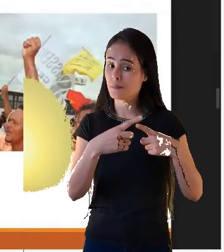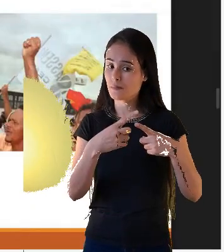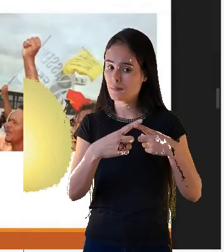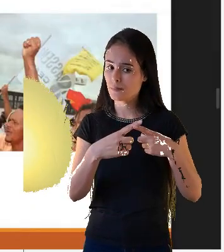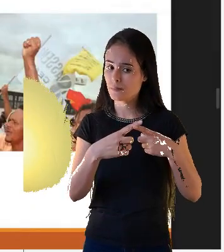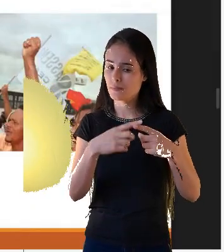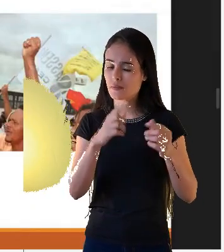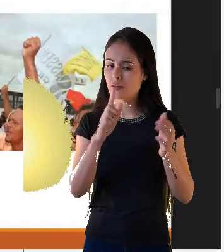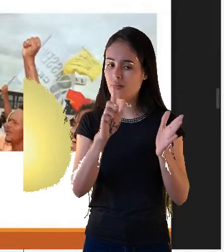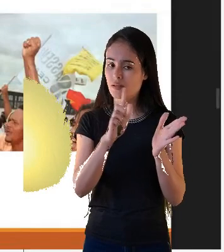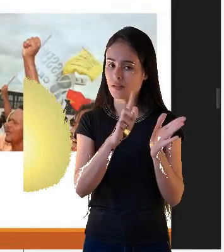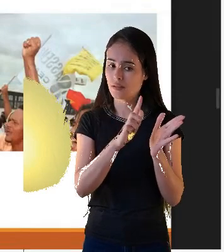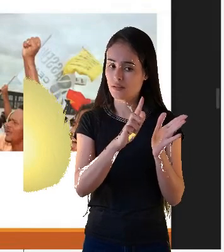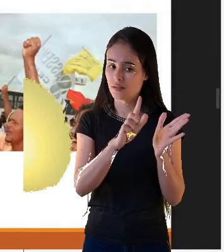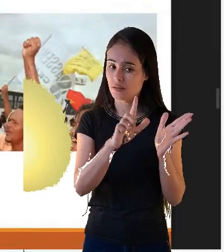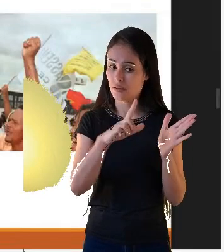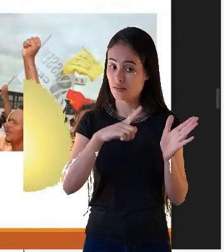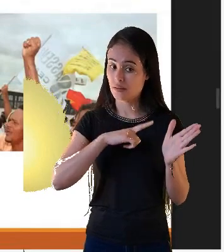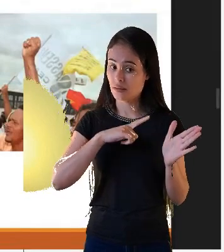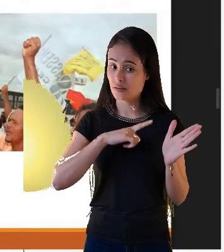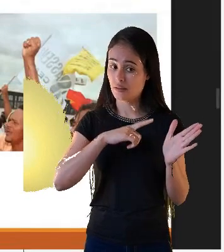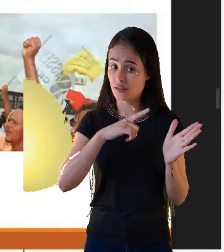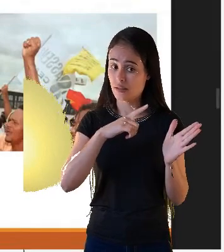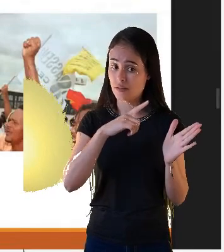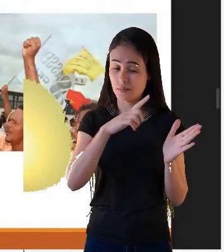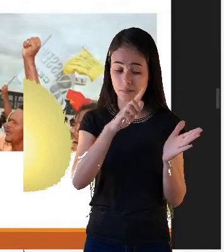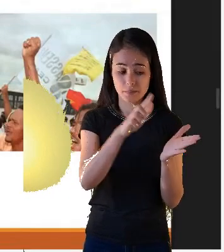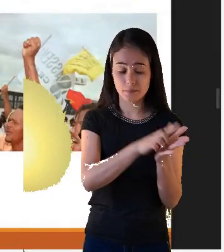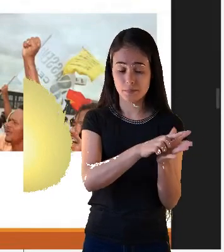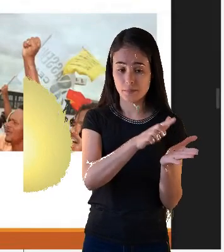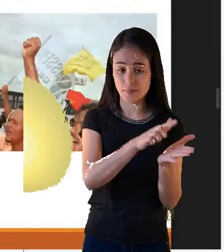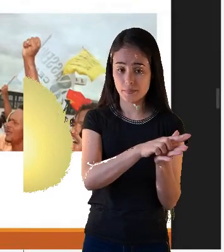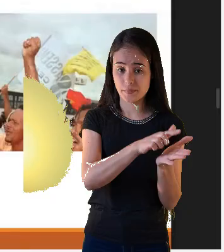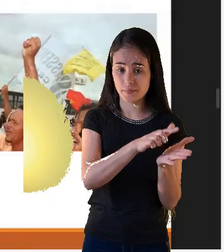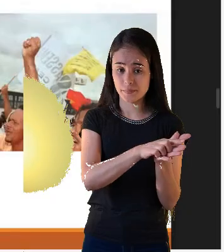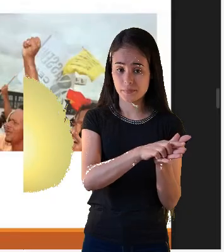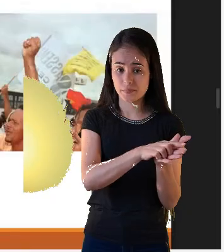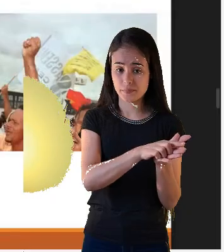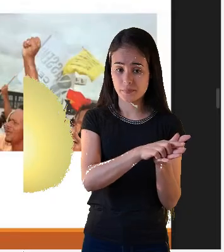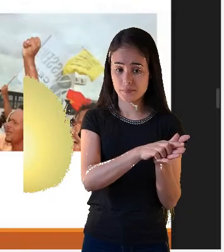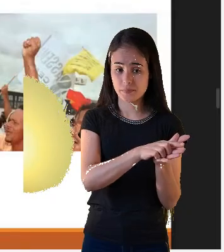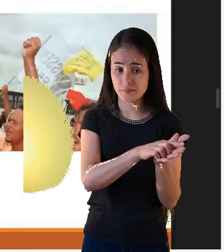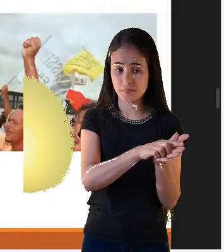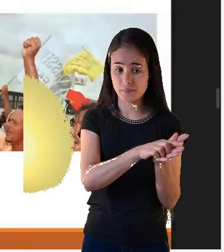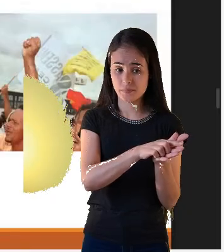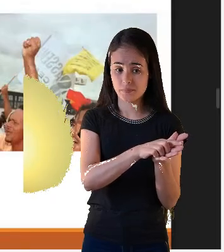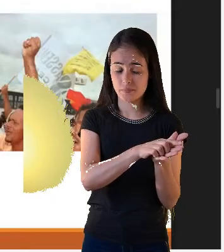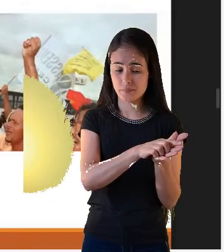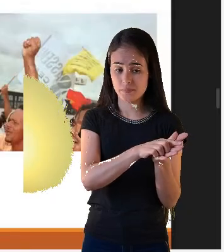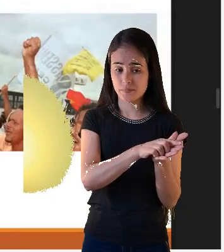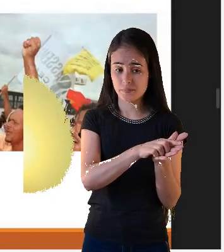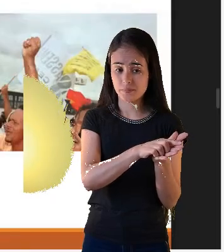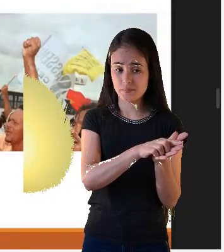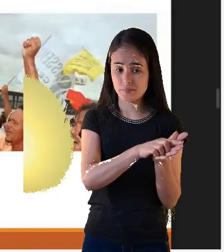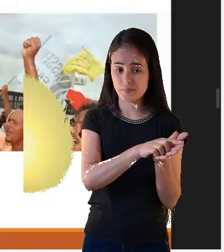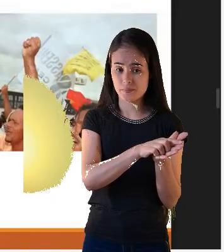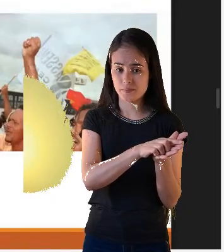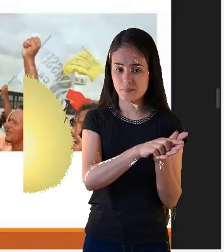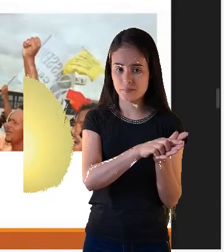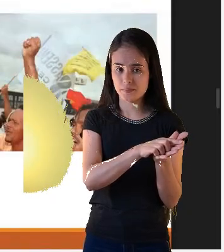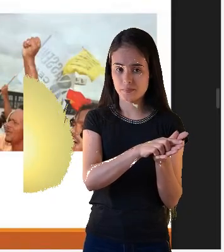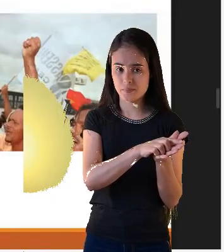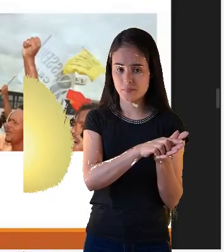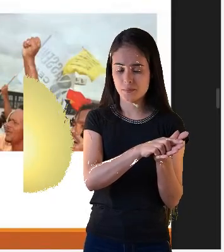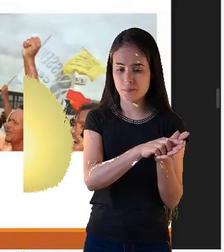começou a ter, reverberou muito na política, né? Porque essa